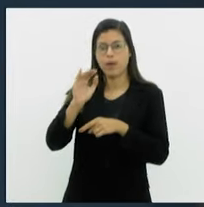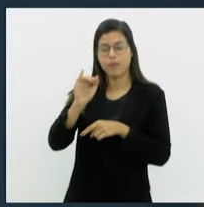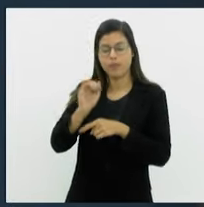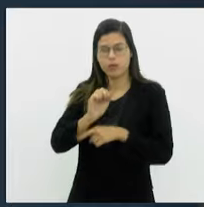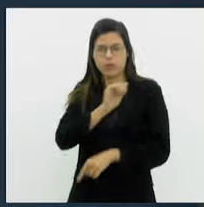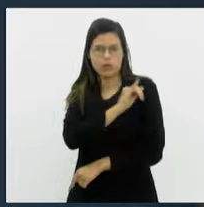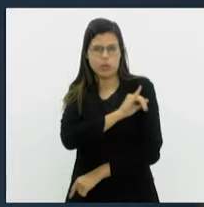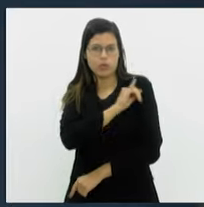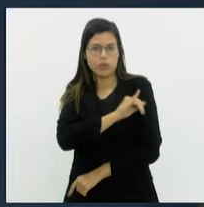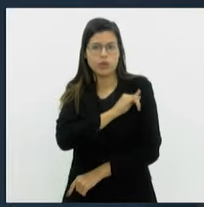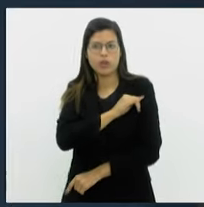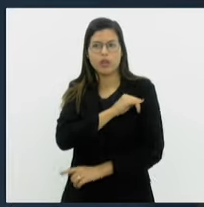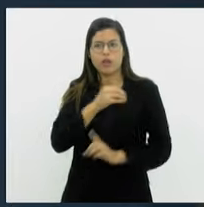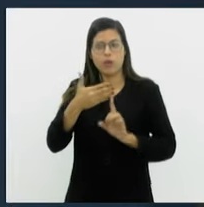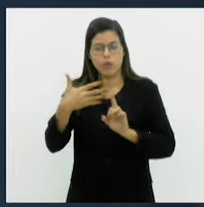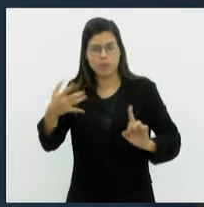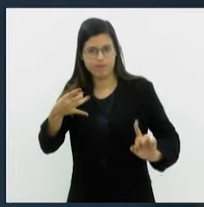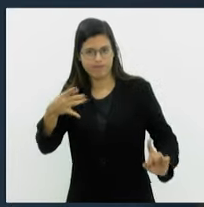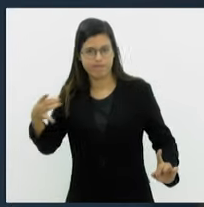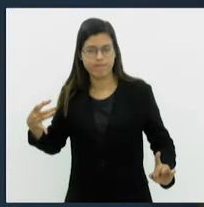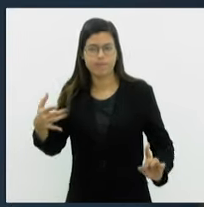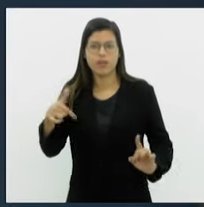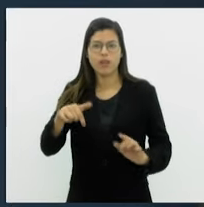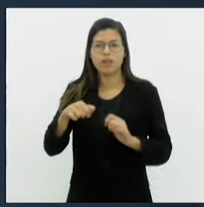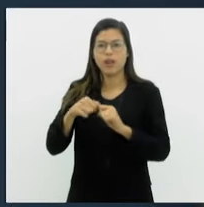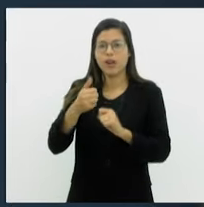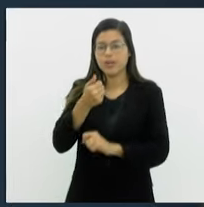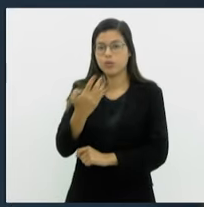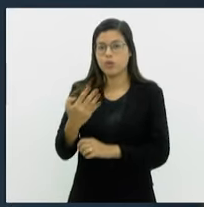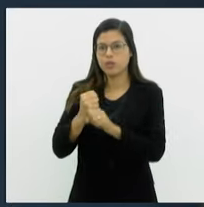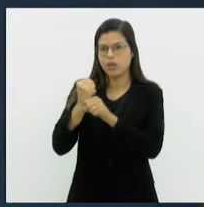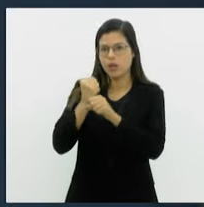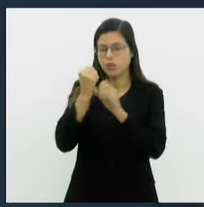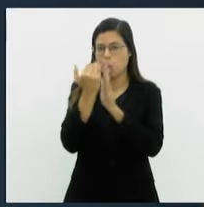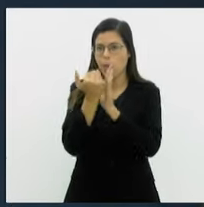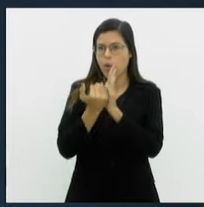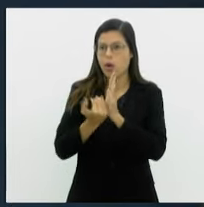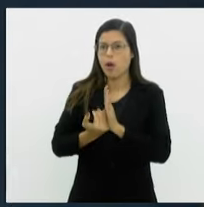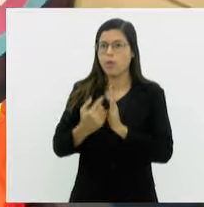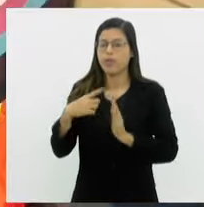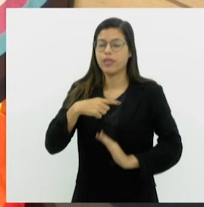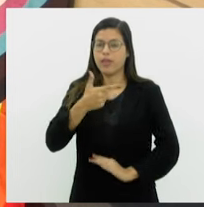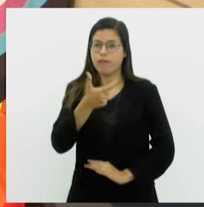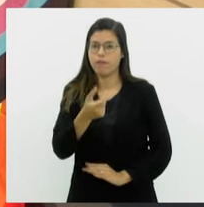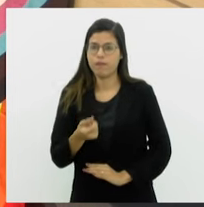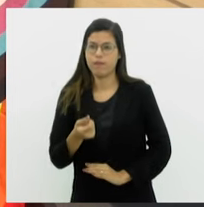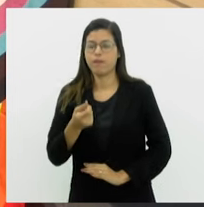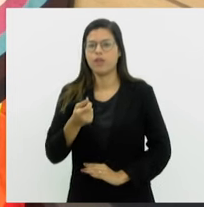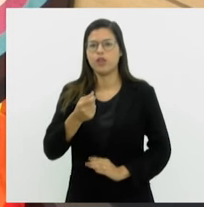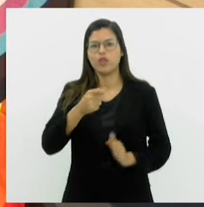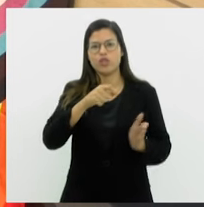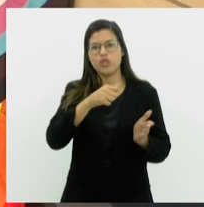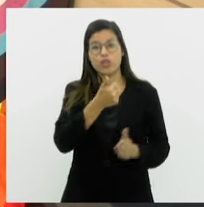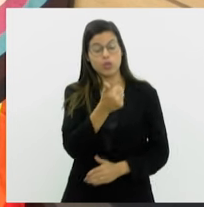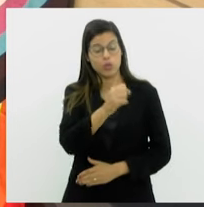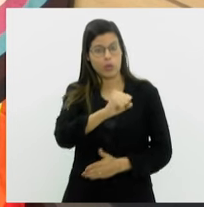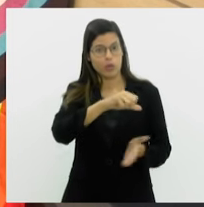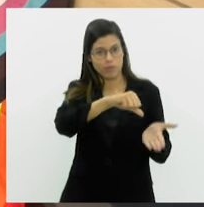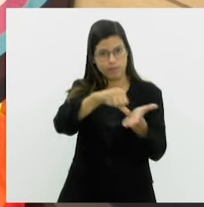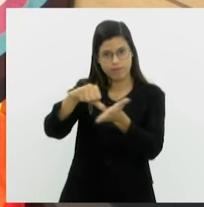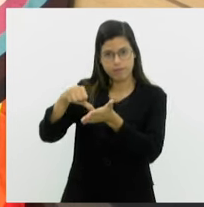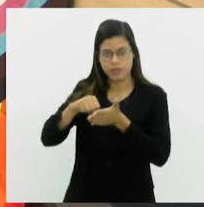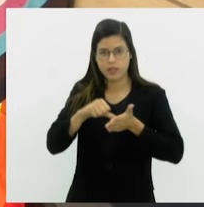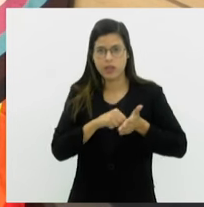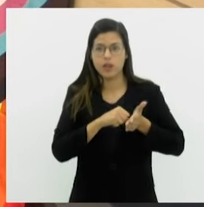balanço dos 14 anos do programa, que hoje conta com 20 equipamentos. 18 centros de cidadania e